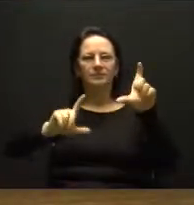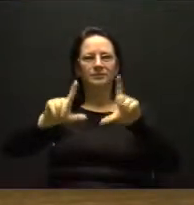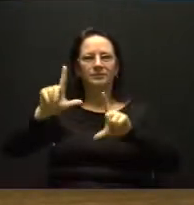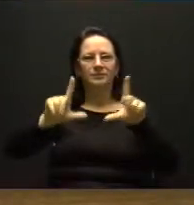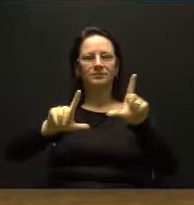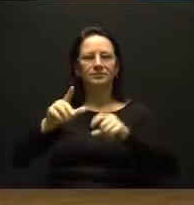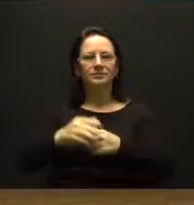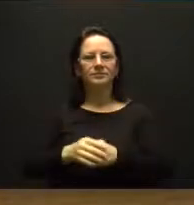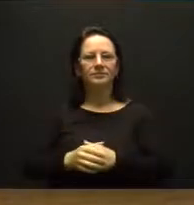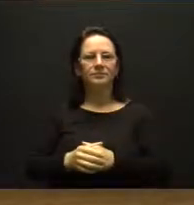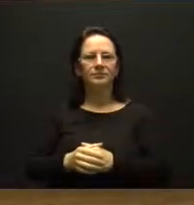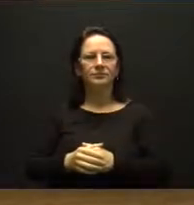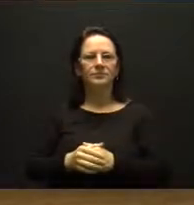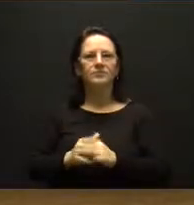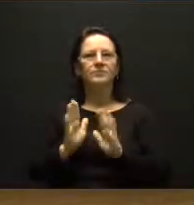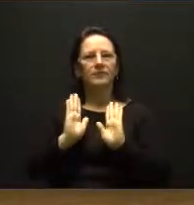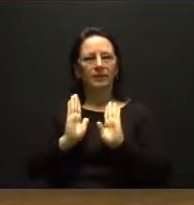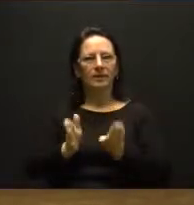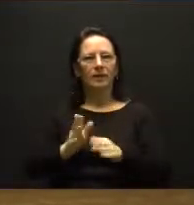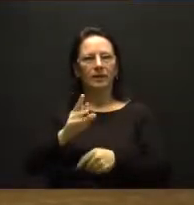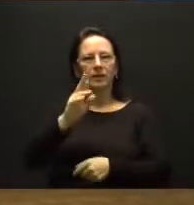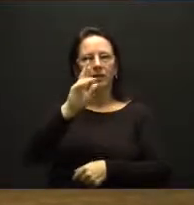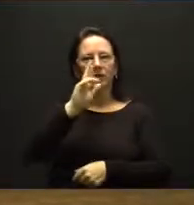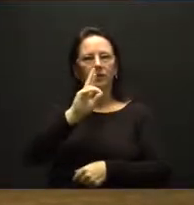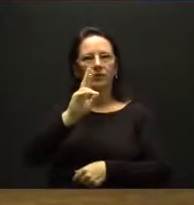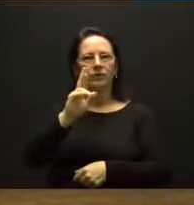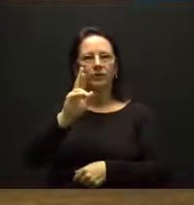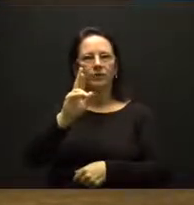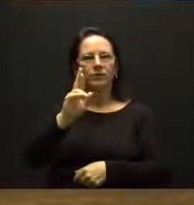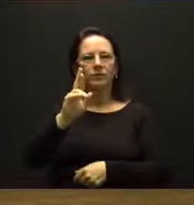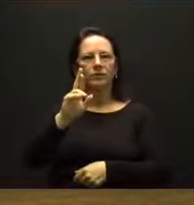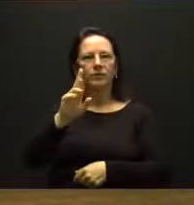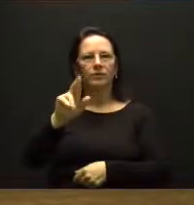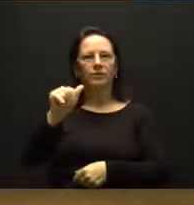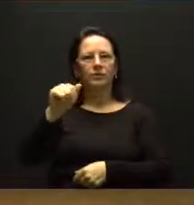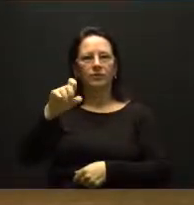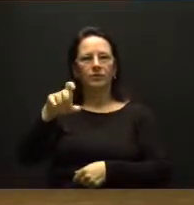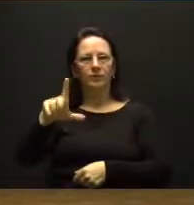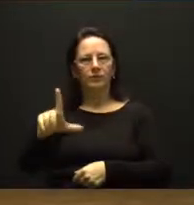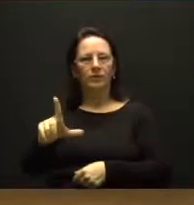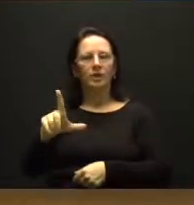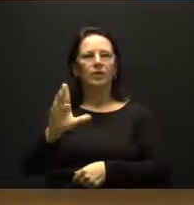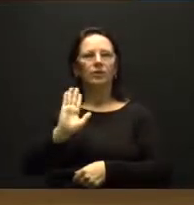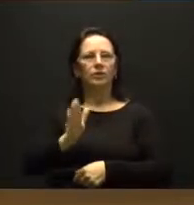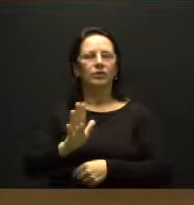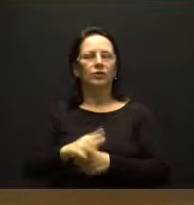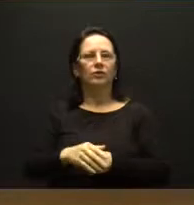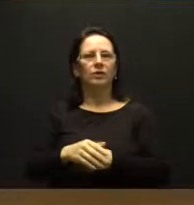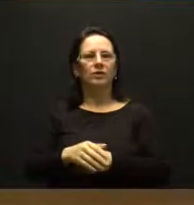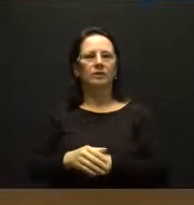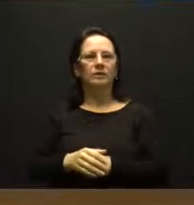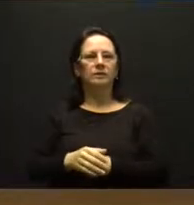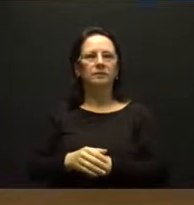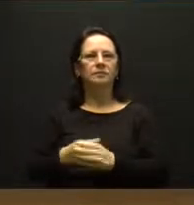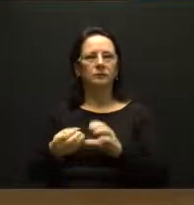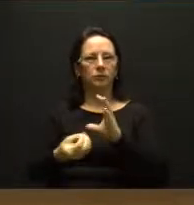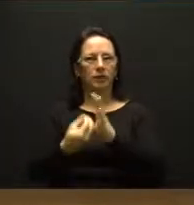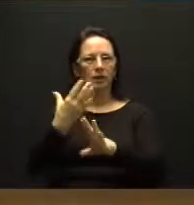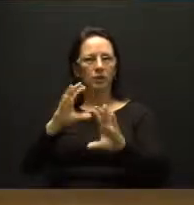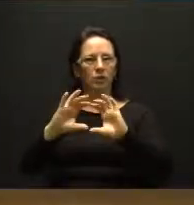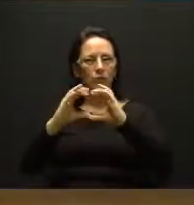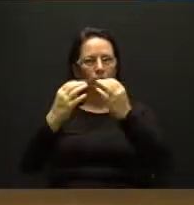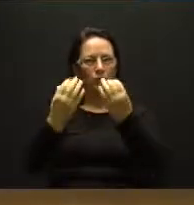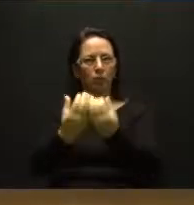eu quero aqui já o vereador rafael fazer curou requerimento de criação dessa série eu sei que a importância